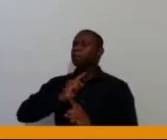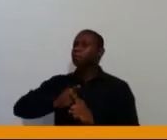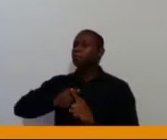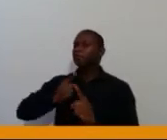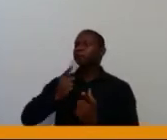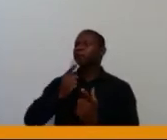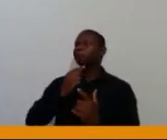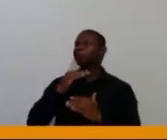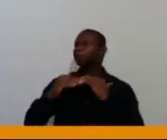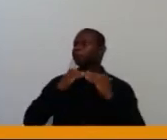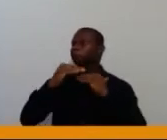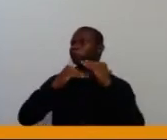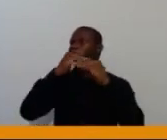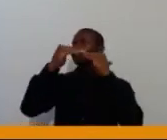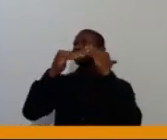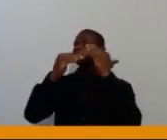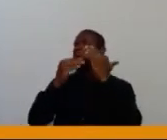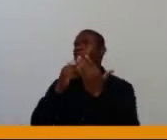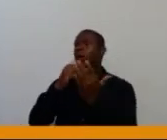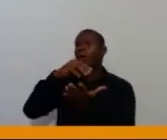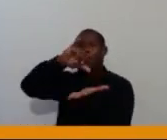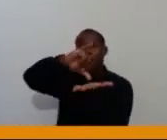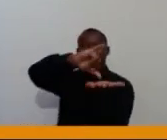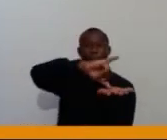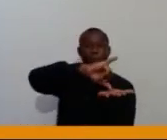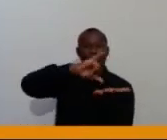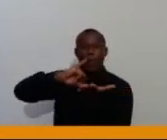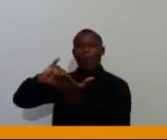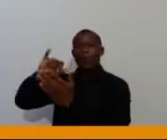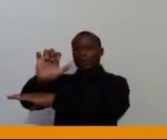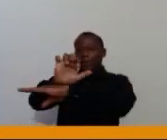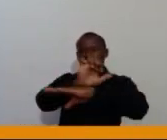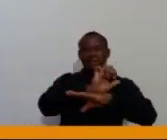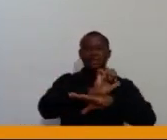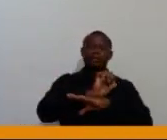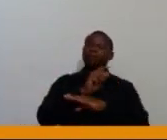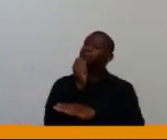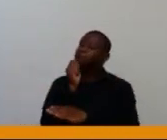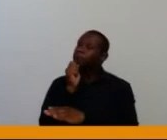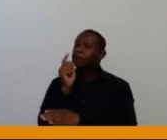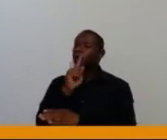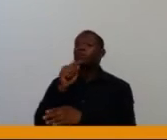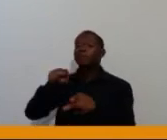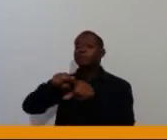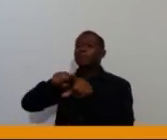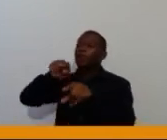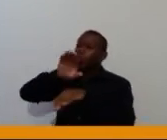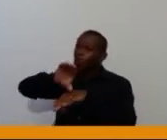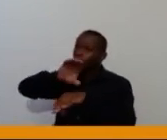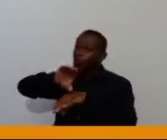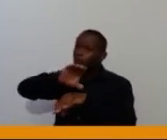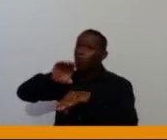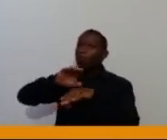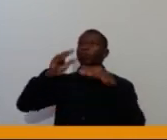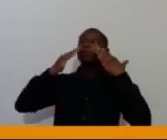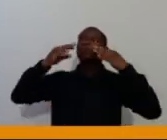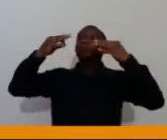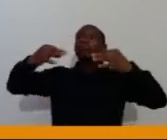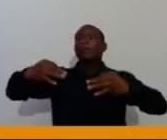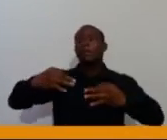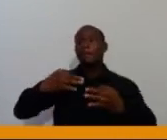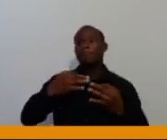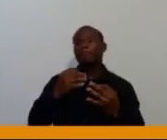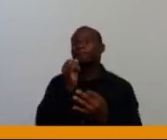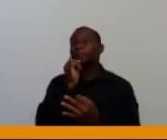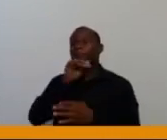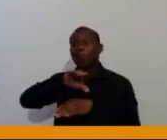departamentos regionais polos, como a gente faz, porque não são cursos, não são modelos de curso como nós